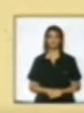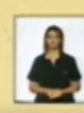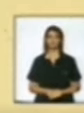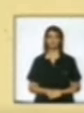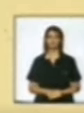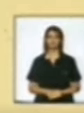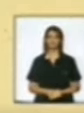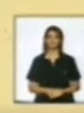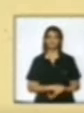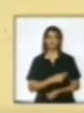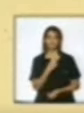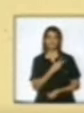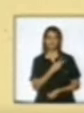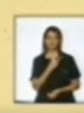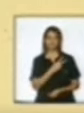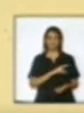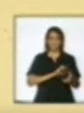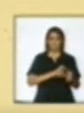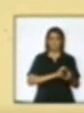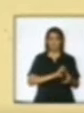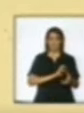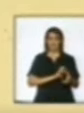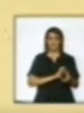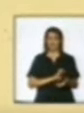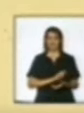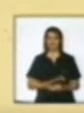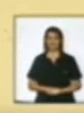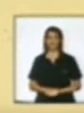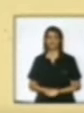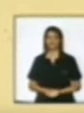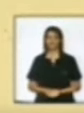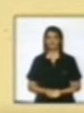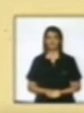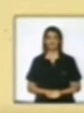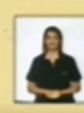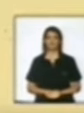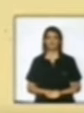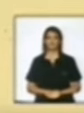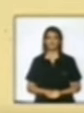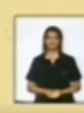Segunda camada,